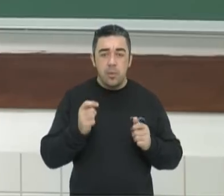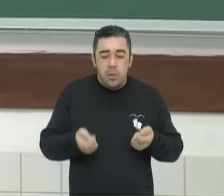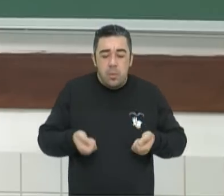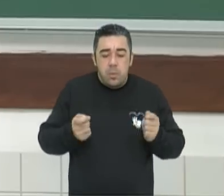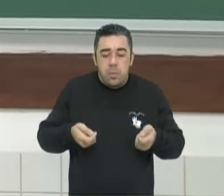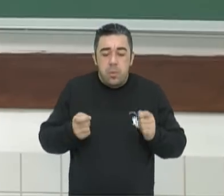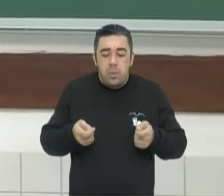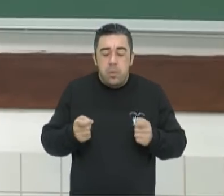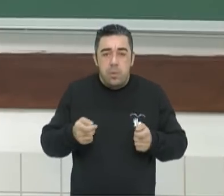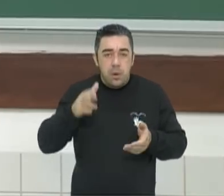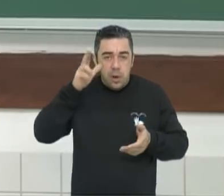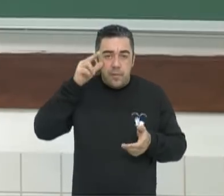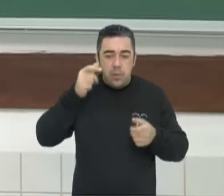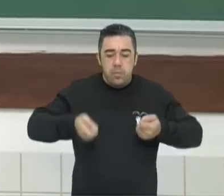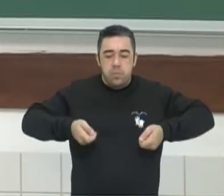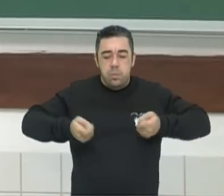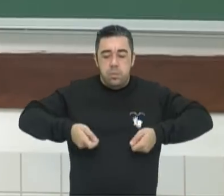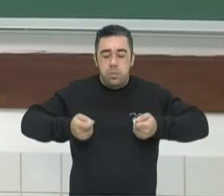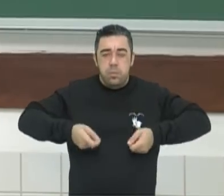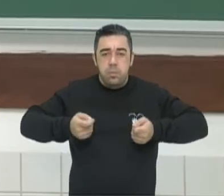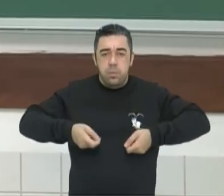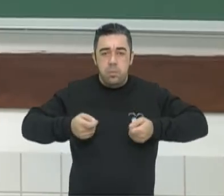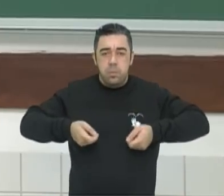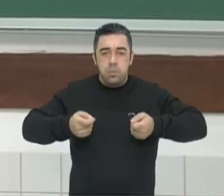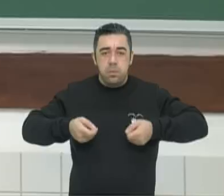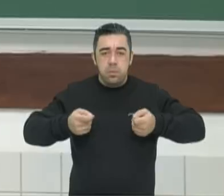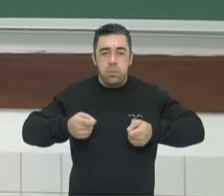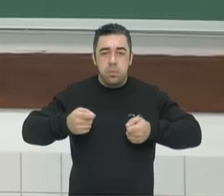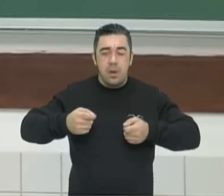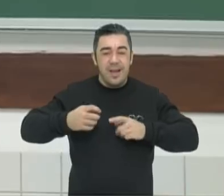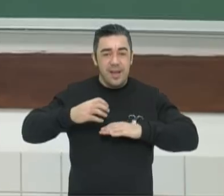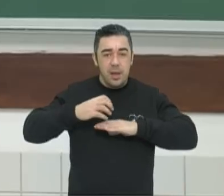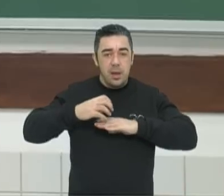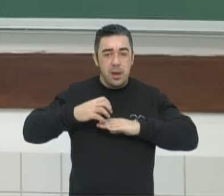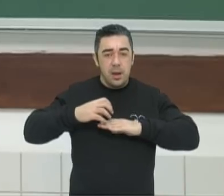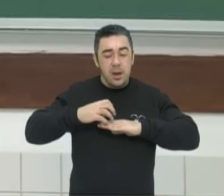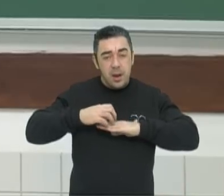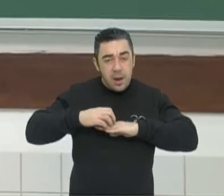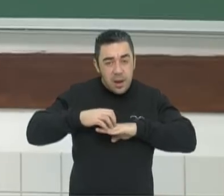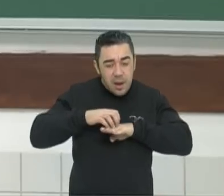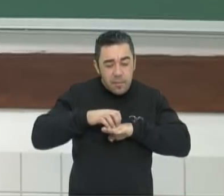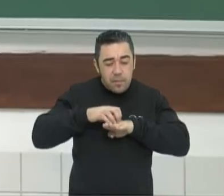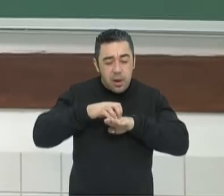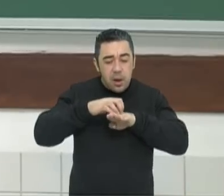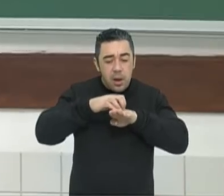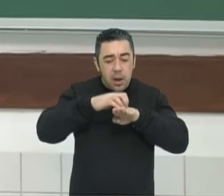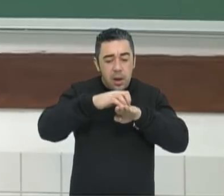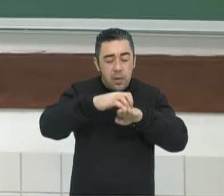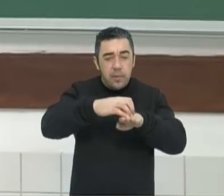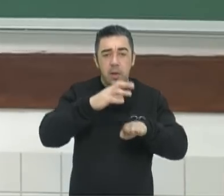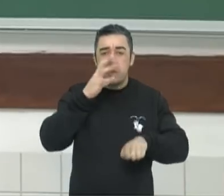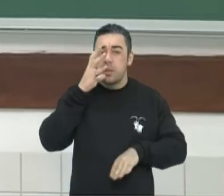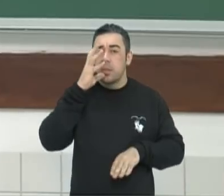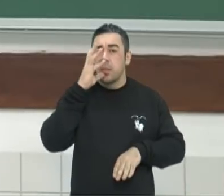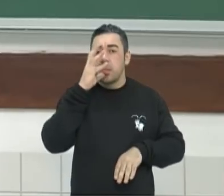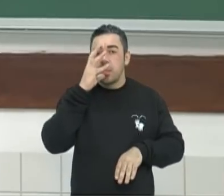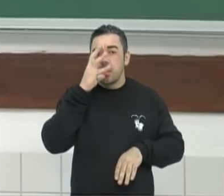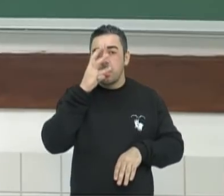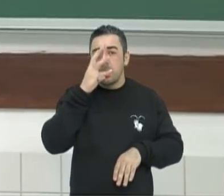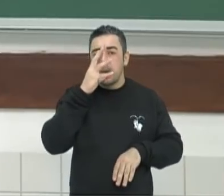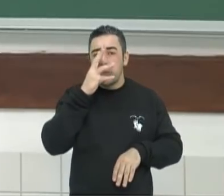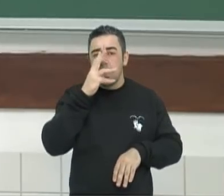carroças e essas carroças puxadas por cavalos. E o tempo que esses cavalos